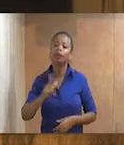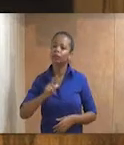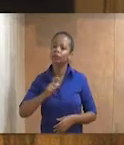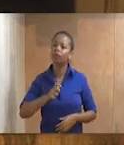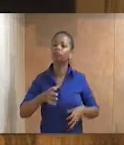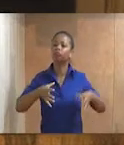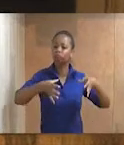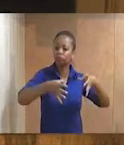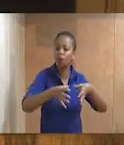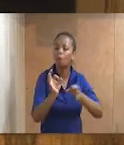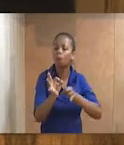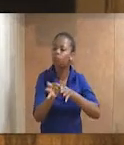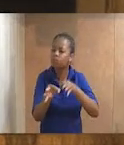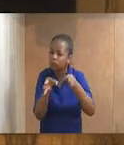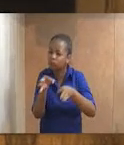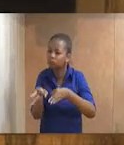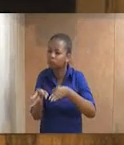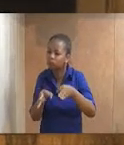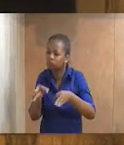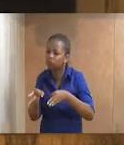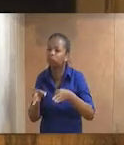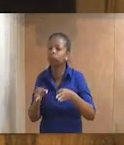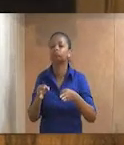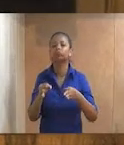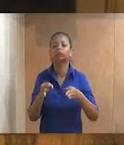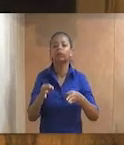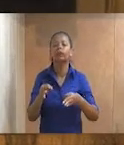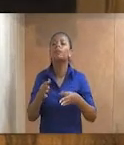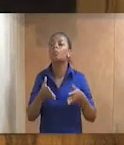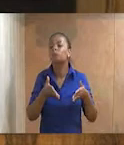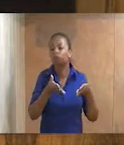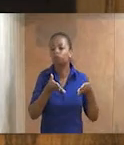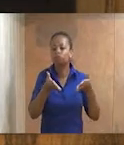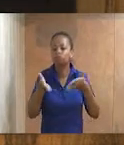bem organizado, vem a essa casa